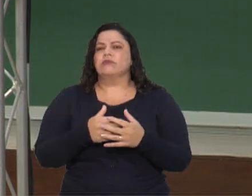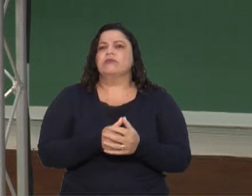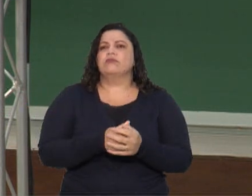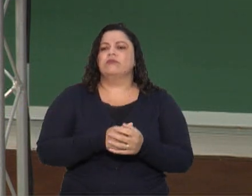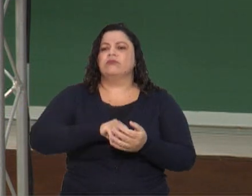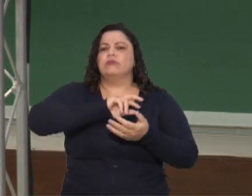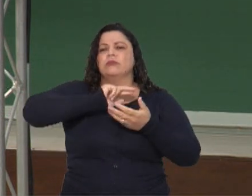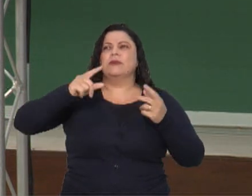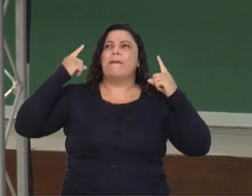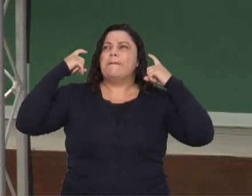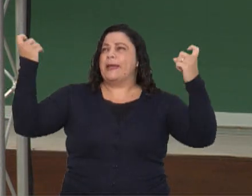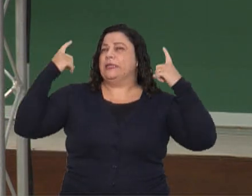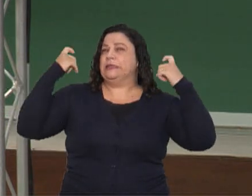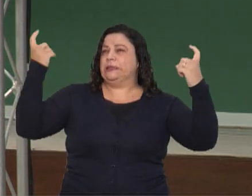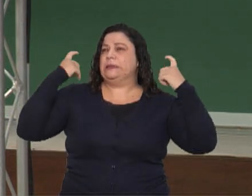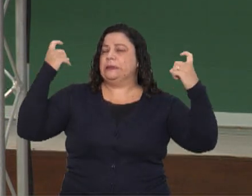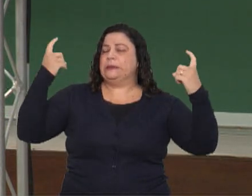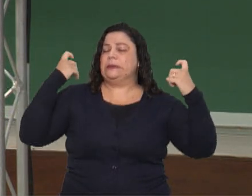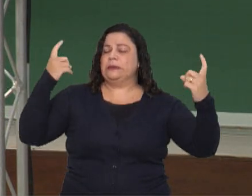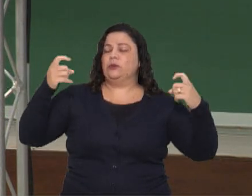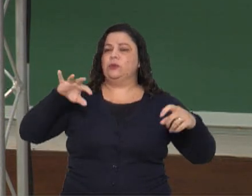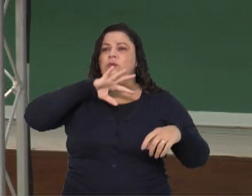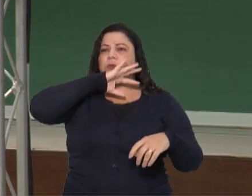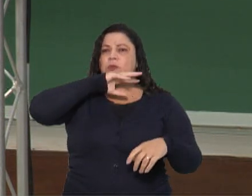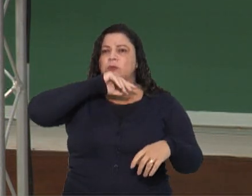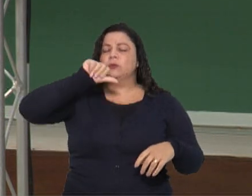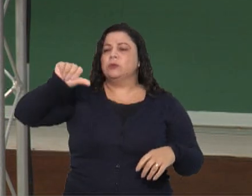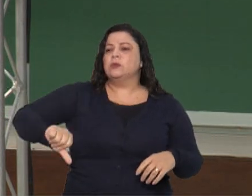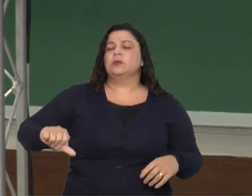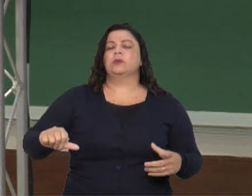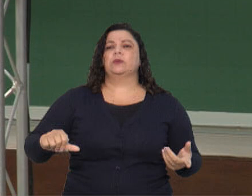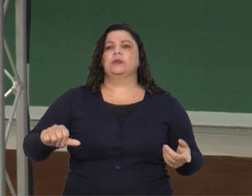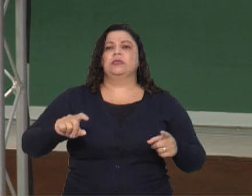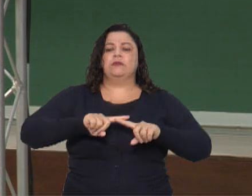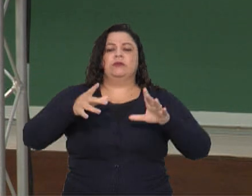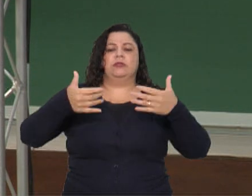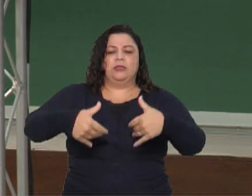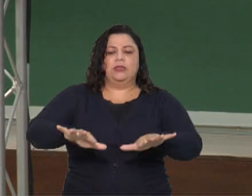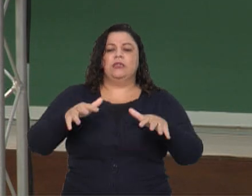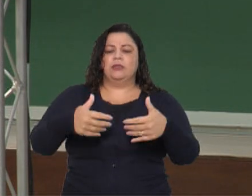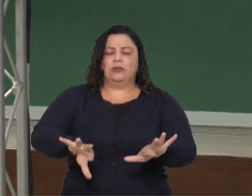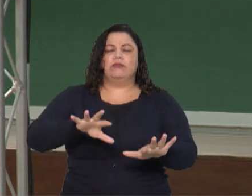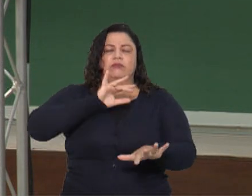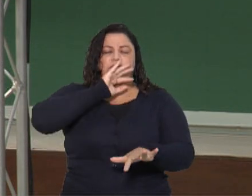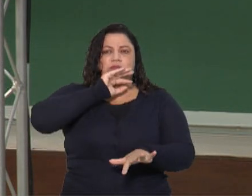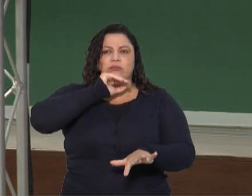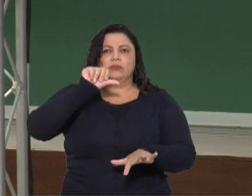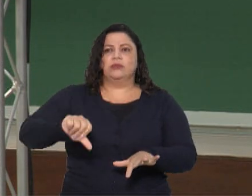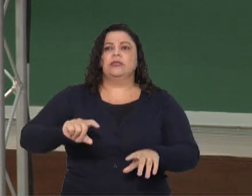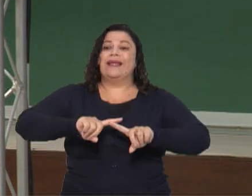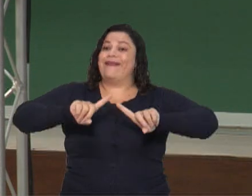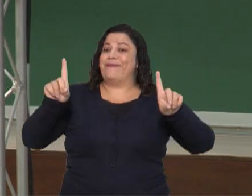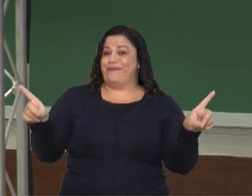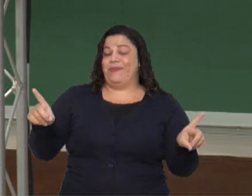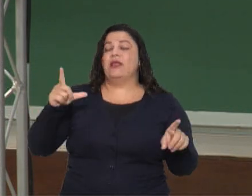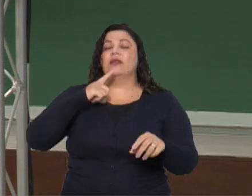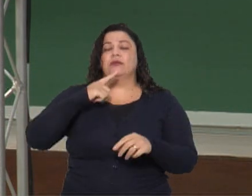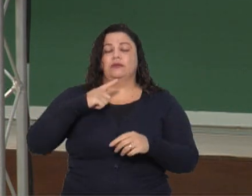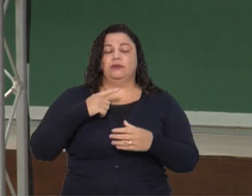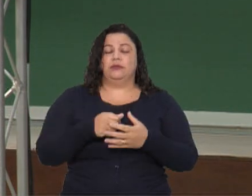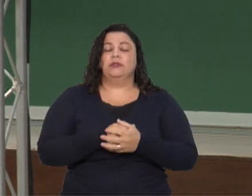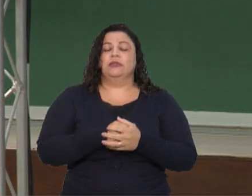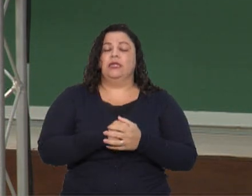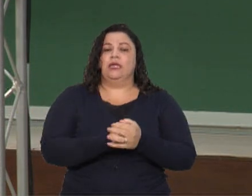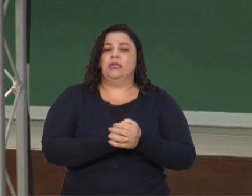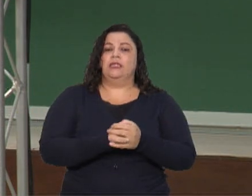são barulhos desagradáveis, é aquilo que você não quer ouvir. Porém, tem compositores musicais que